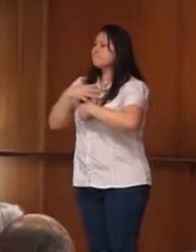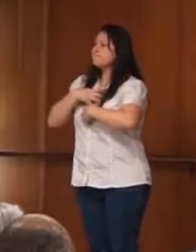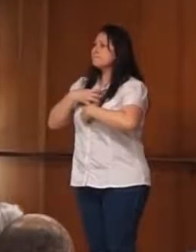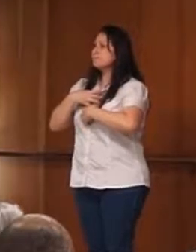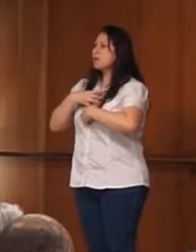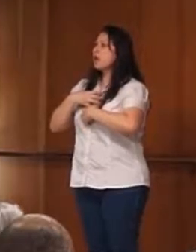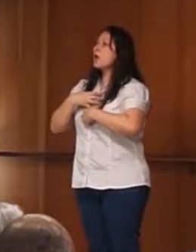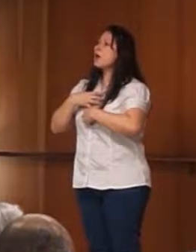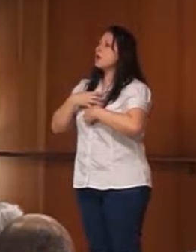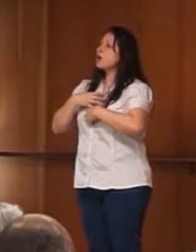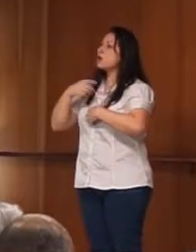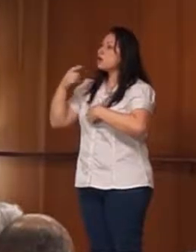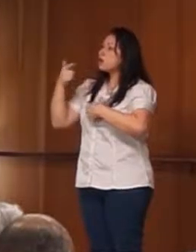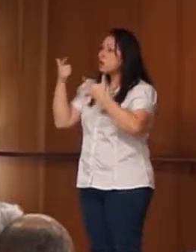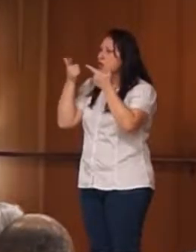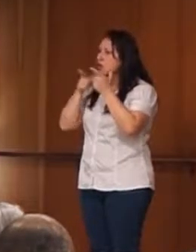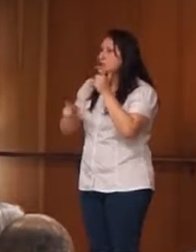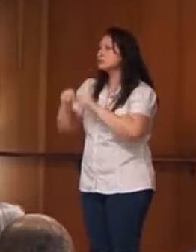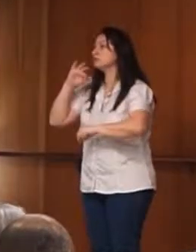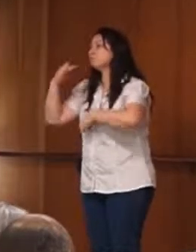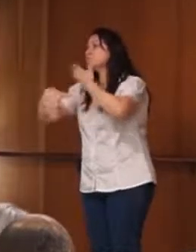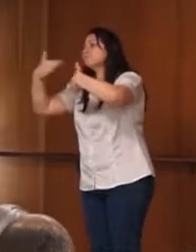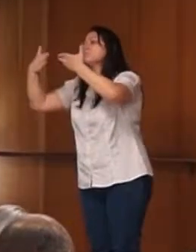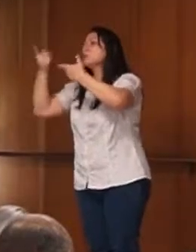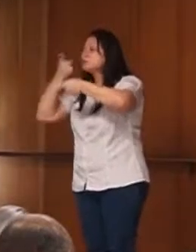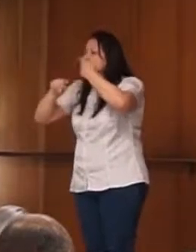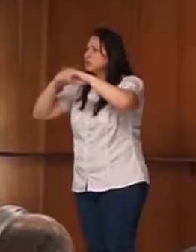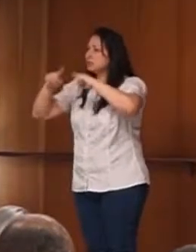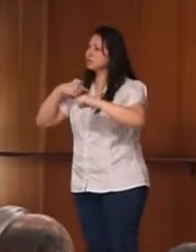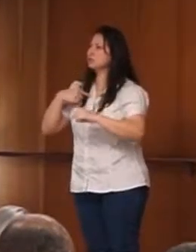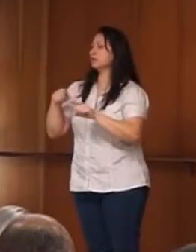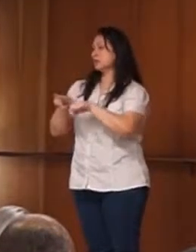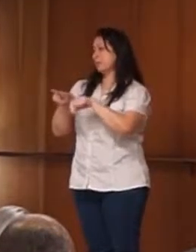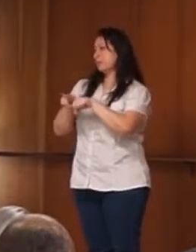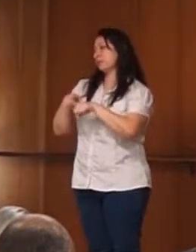esse sucesso também na pós-graduação. É